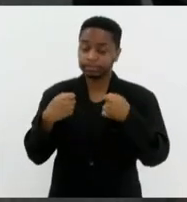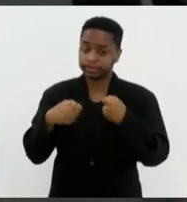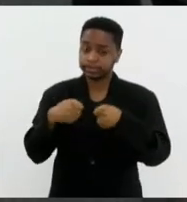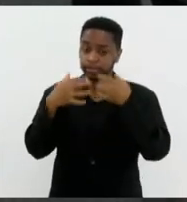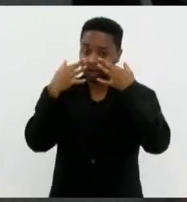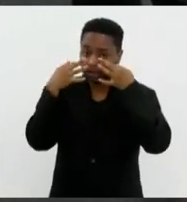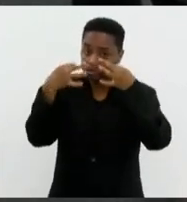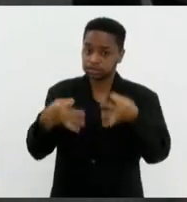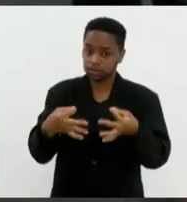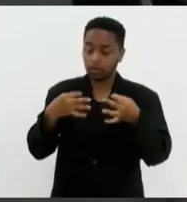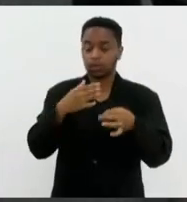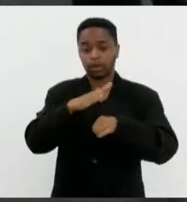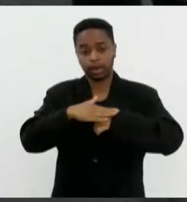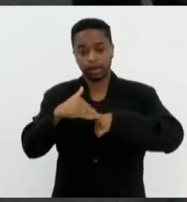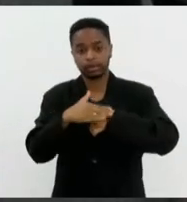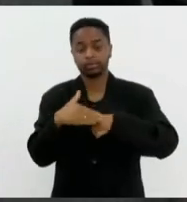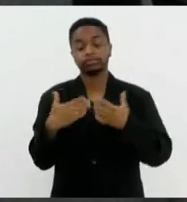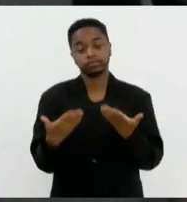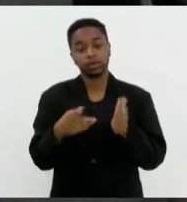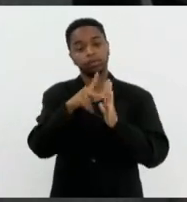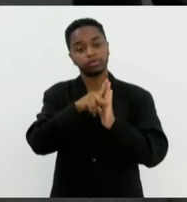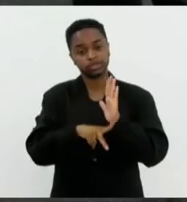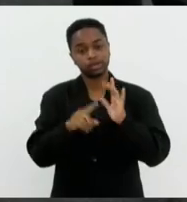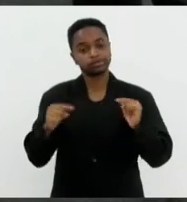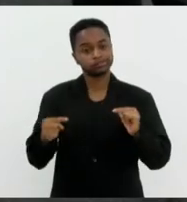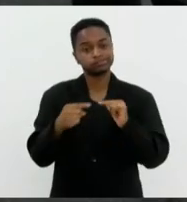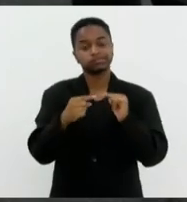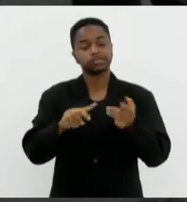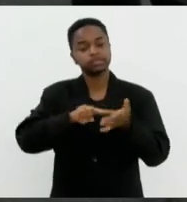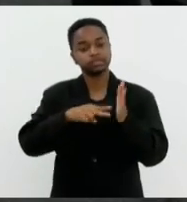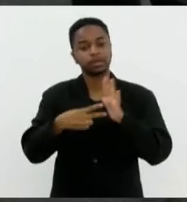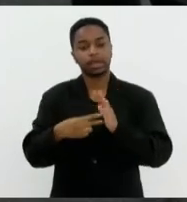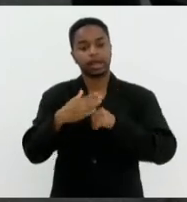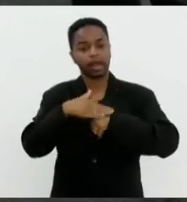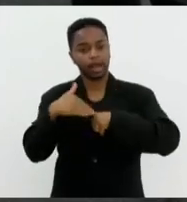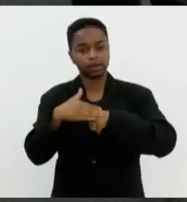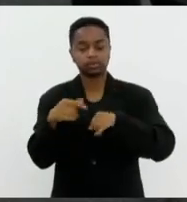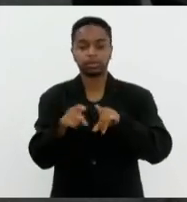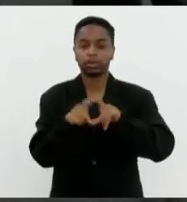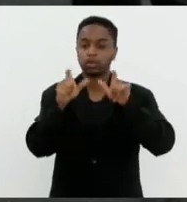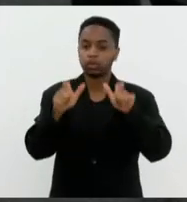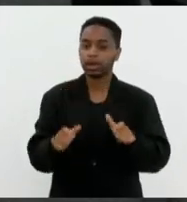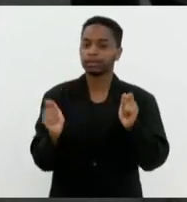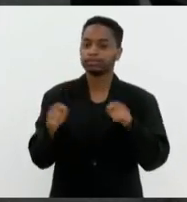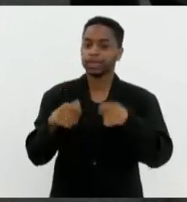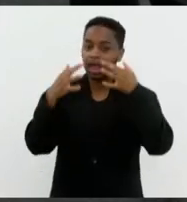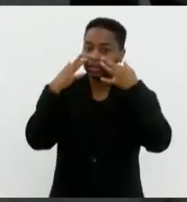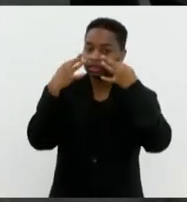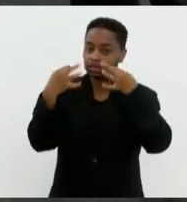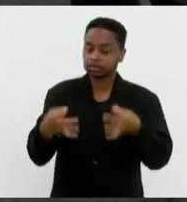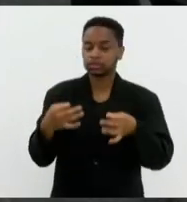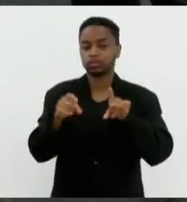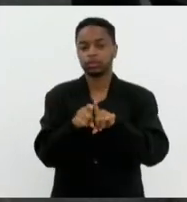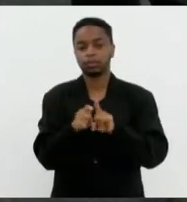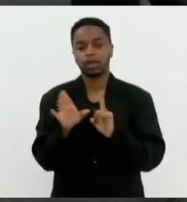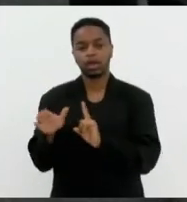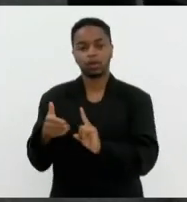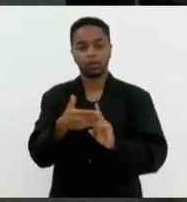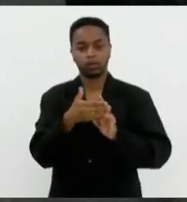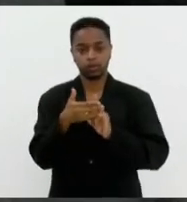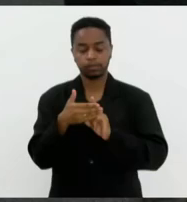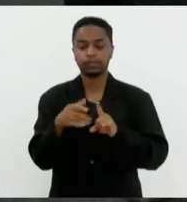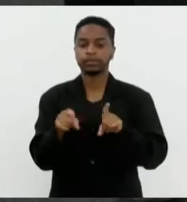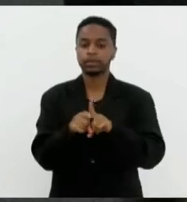Então, esse projeto é um olhar de carinho e um espaço de atenção, de acolhimento,